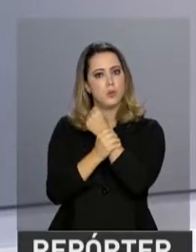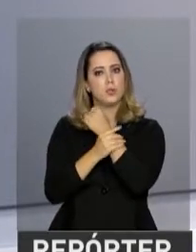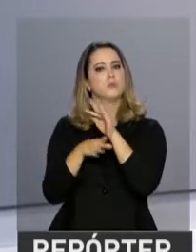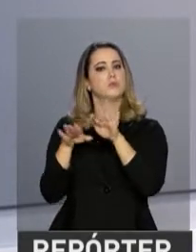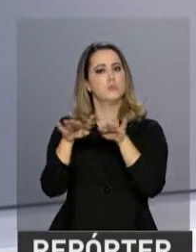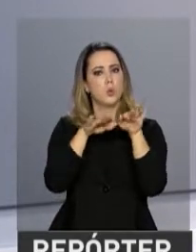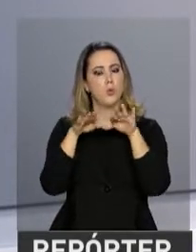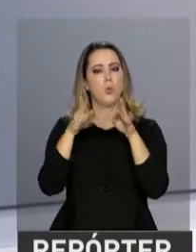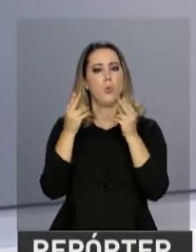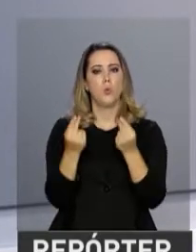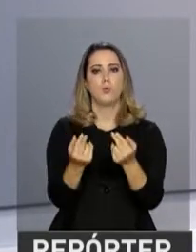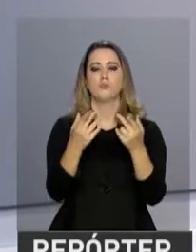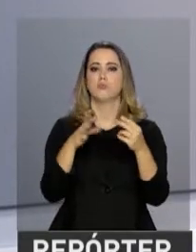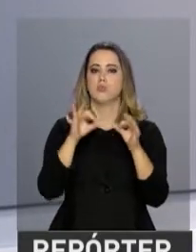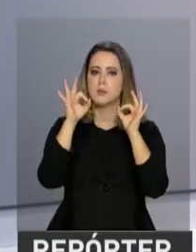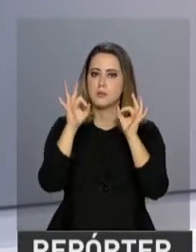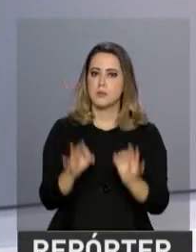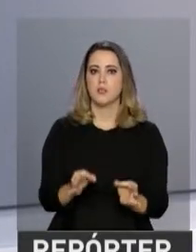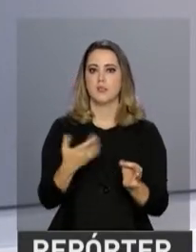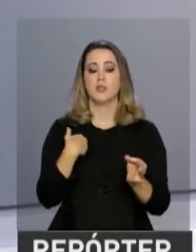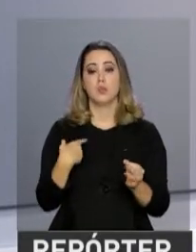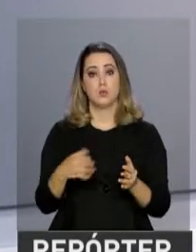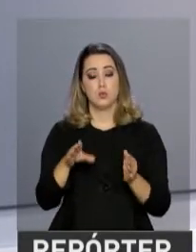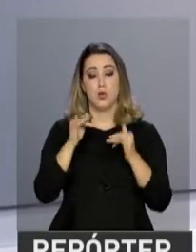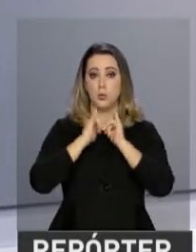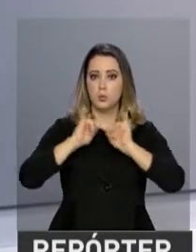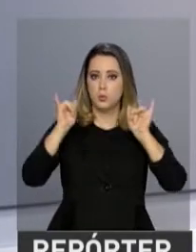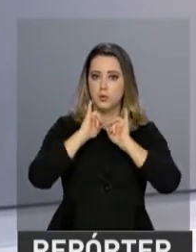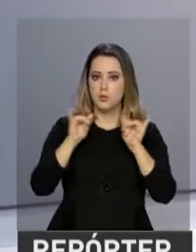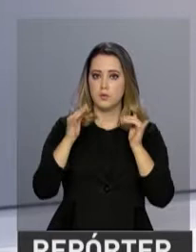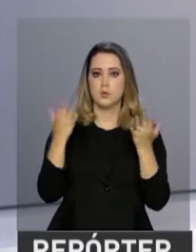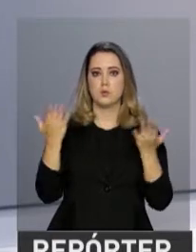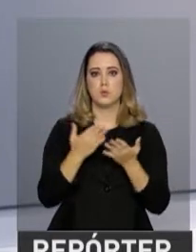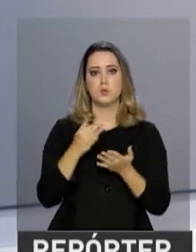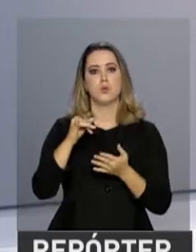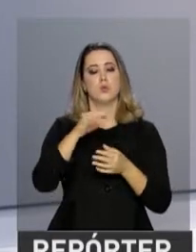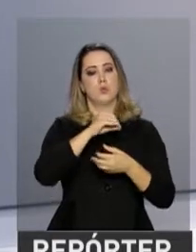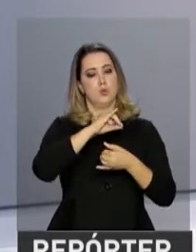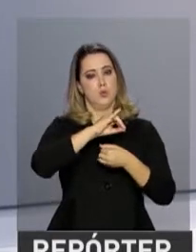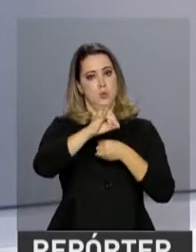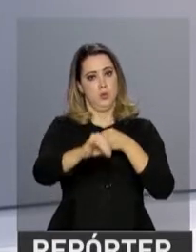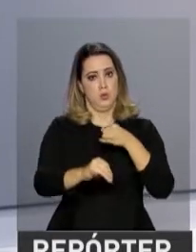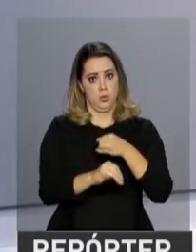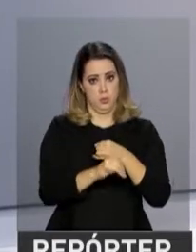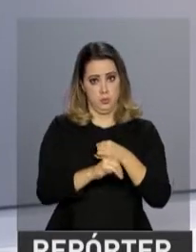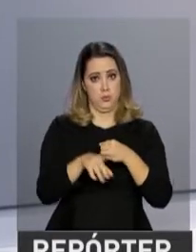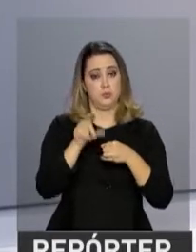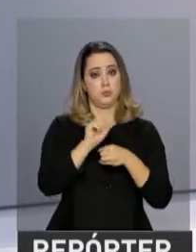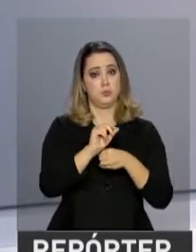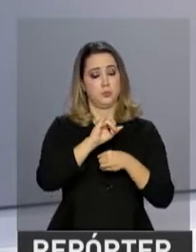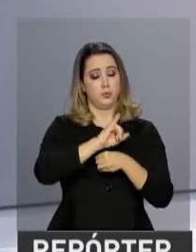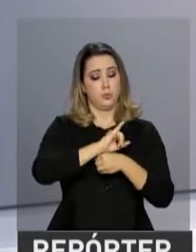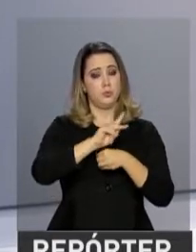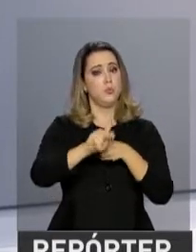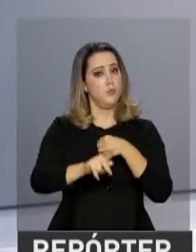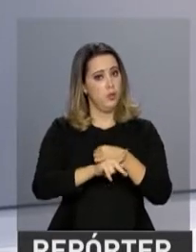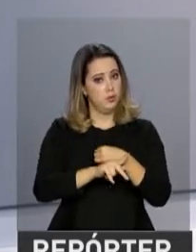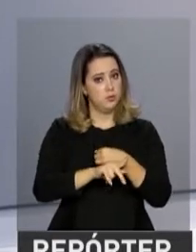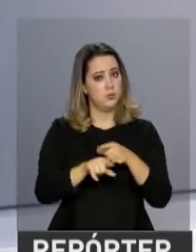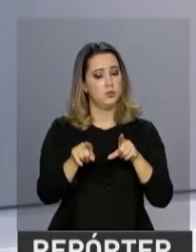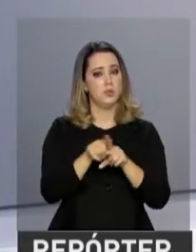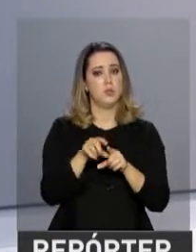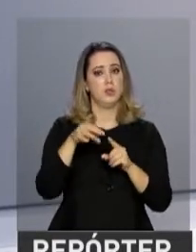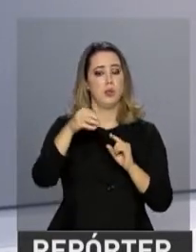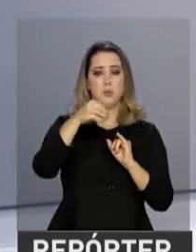e isonomia garantidas isso de acordo com um comunicado divulgado hoje pelo instituto nacional de estudos e pesquisas educacionais anísio